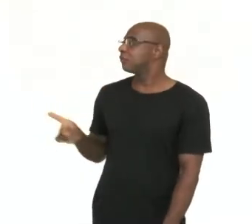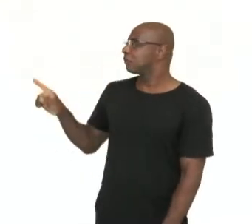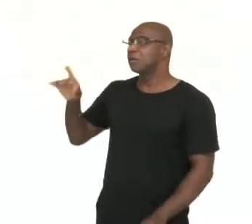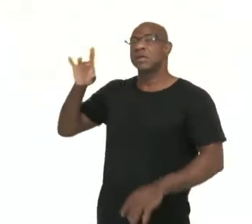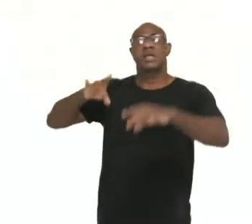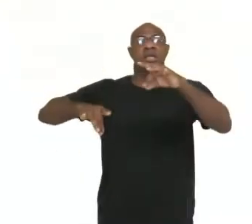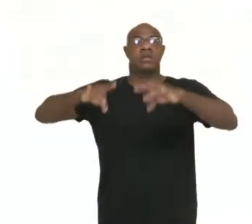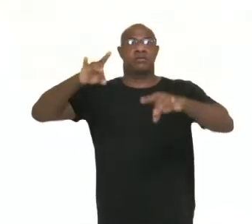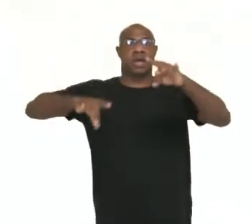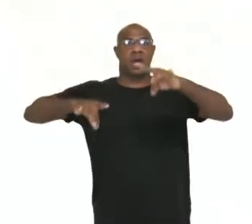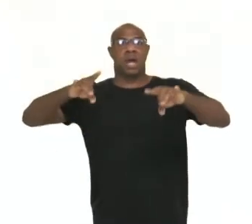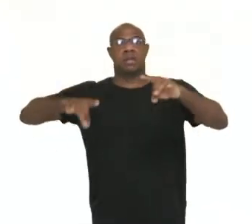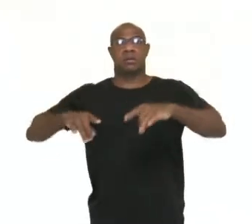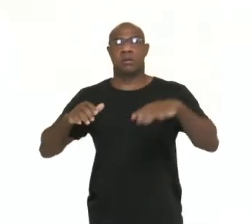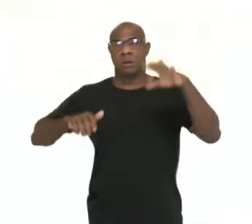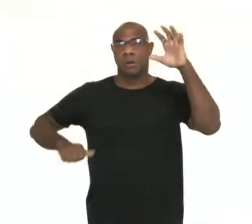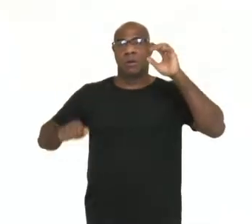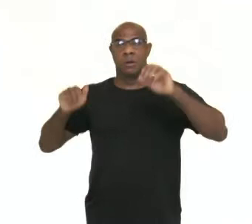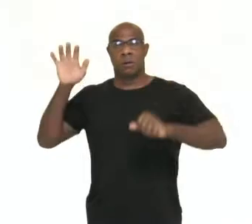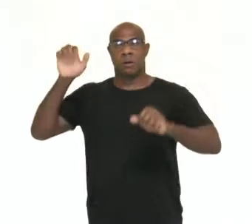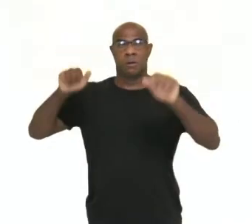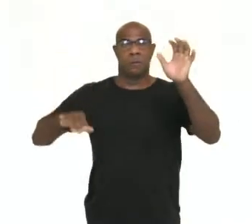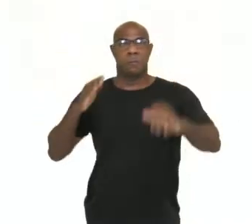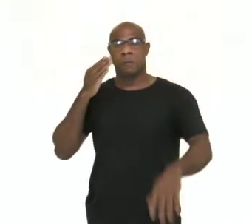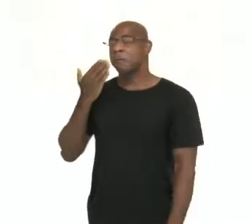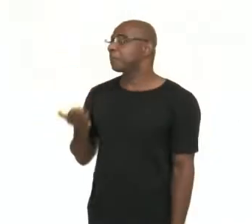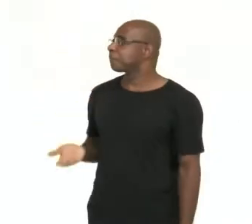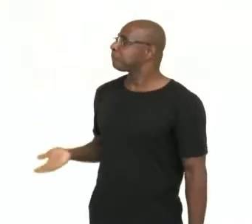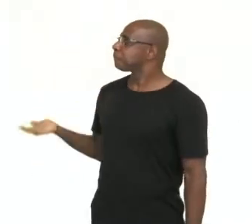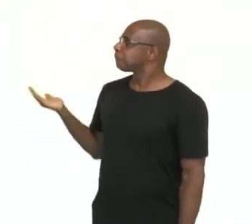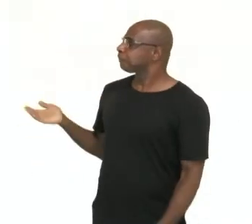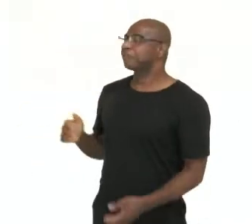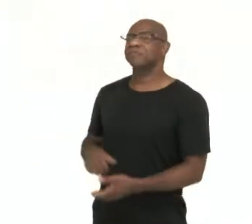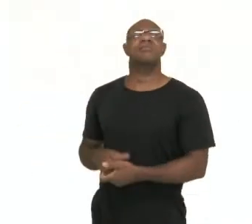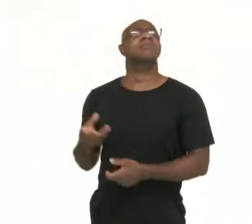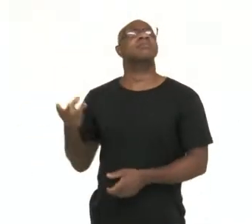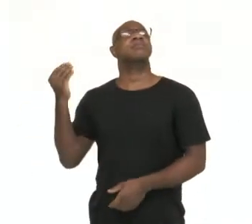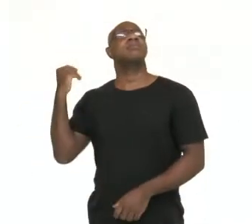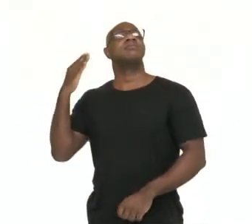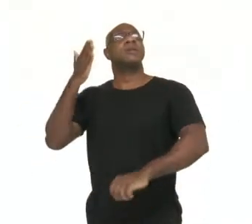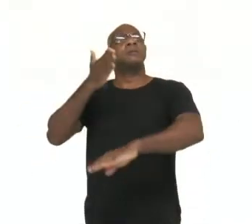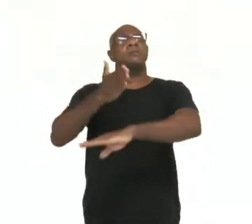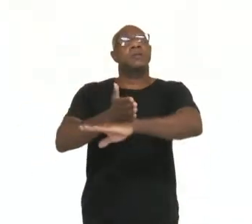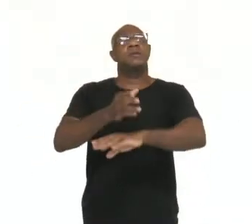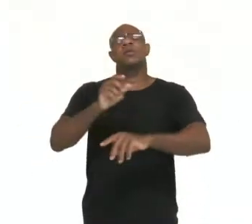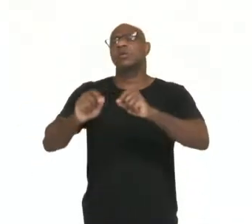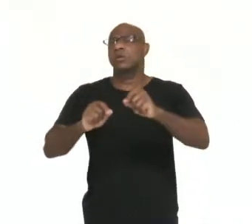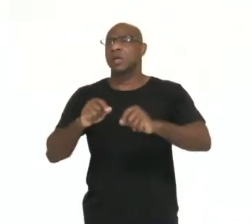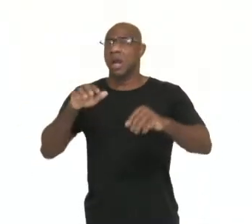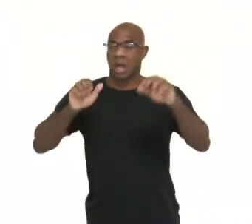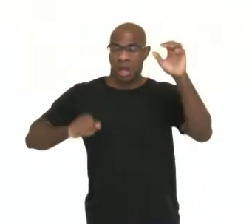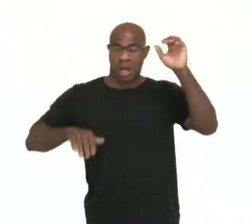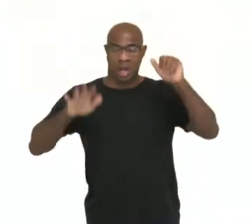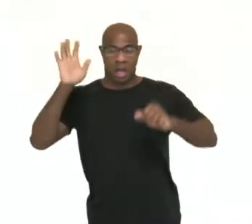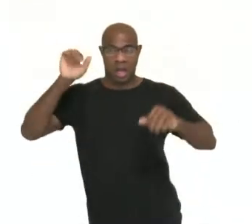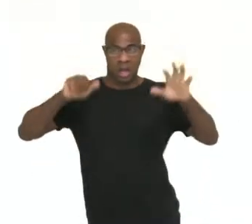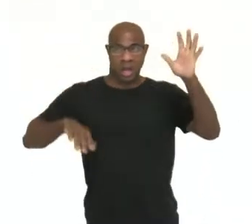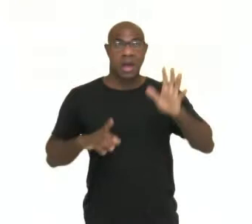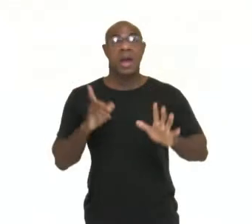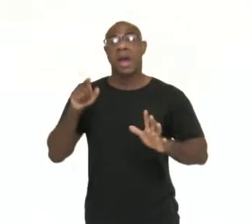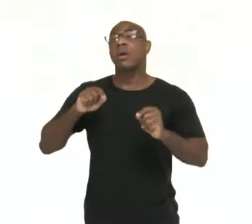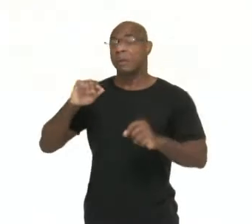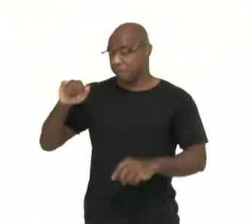teatros de mímica. E continuando aqui na Idade Média, a mímica tornou-se um dos fatores